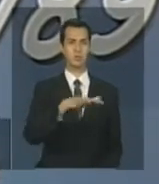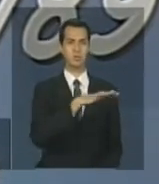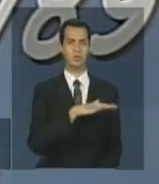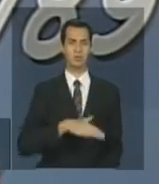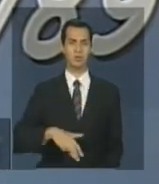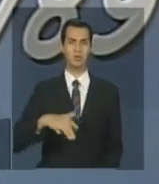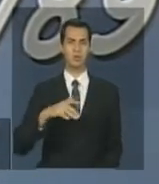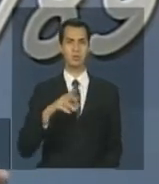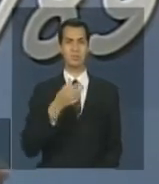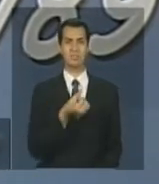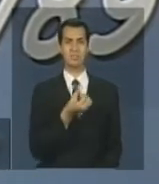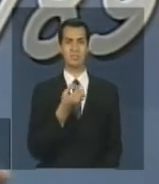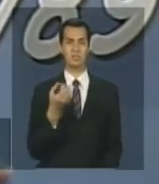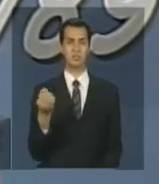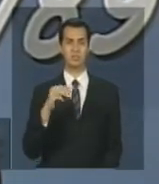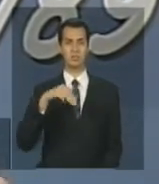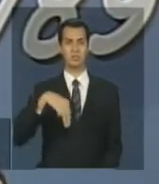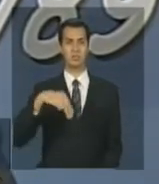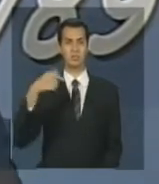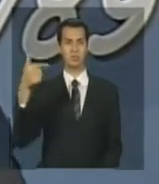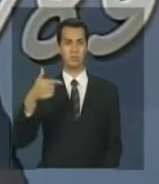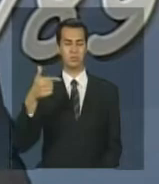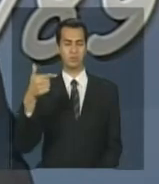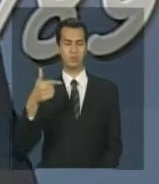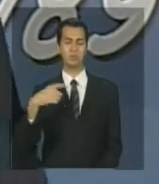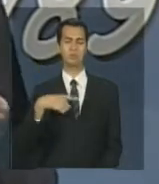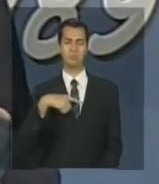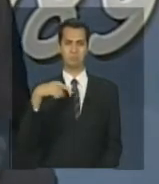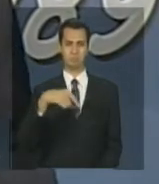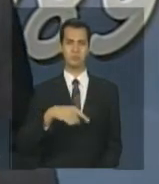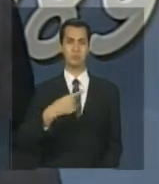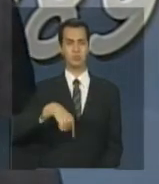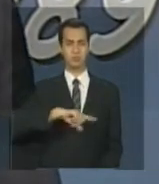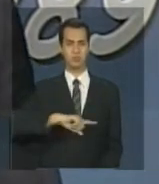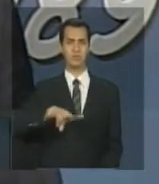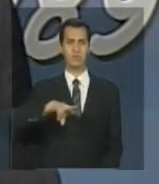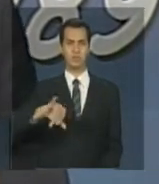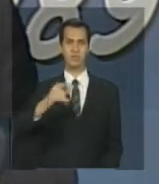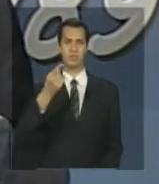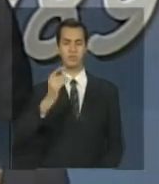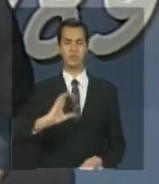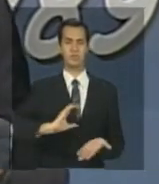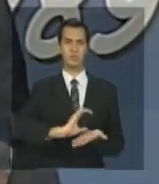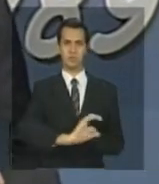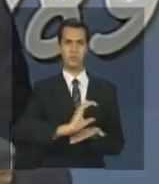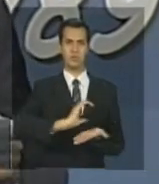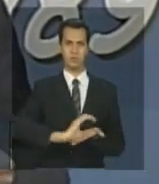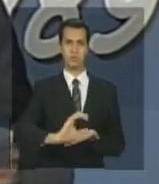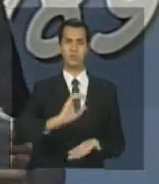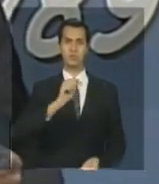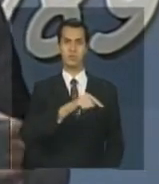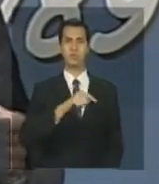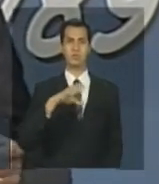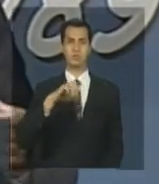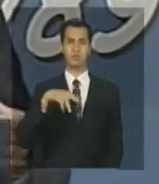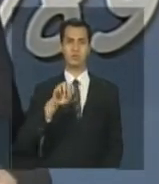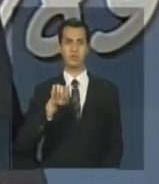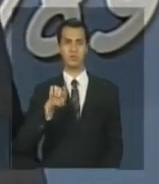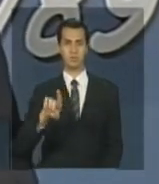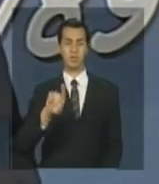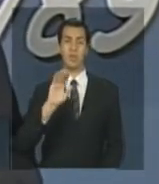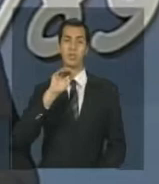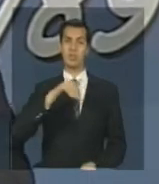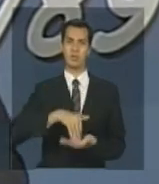área de mais de 600 metros quadrados vamos investir aqui neste cenário até o final